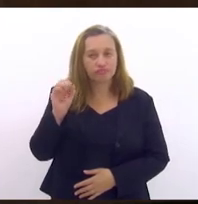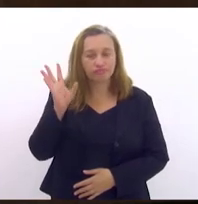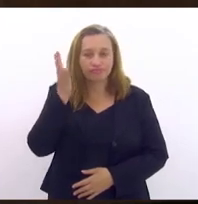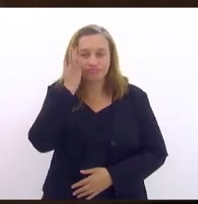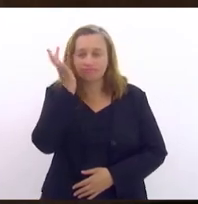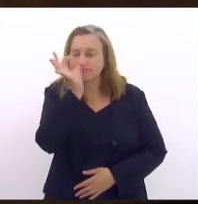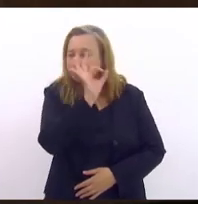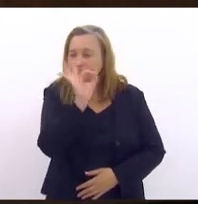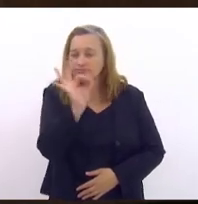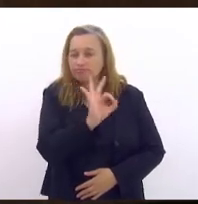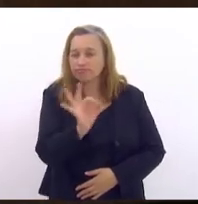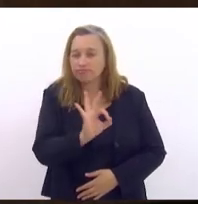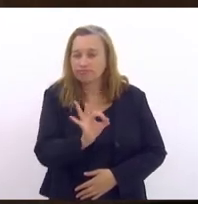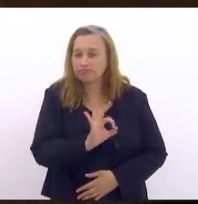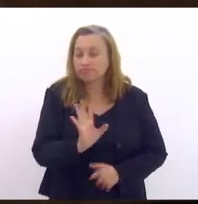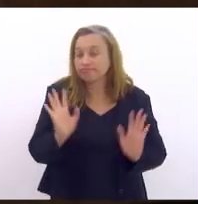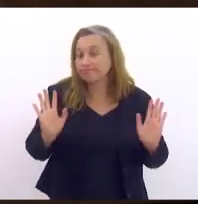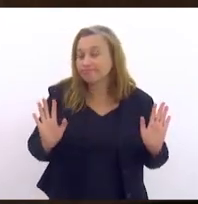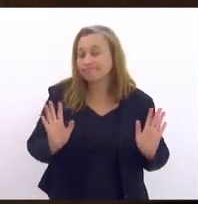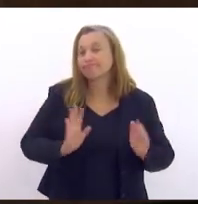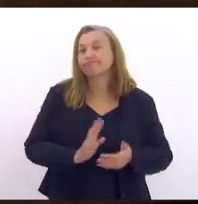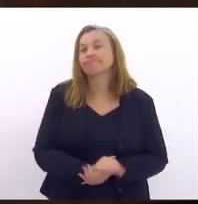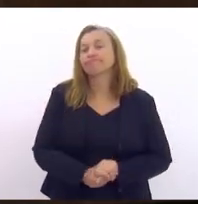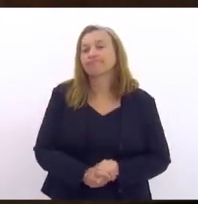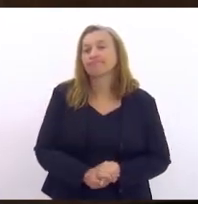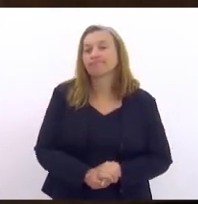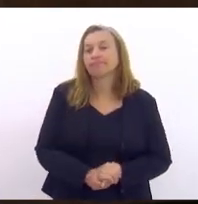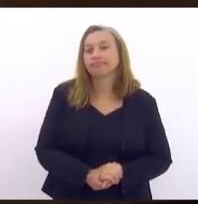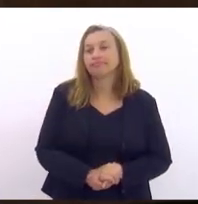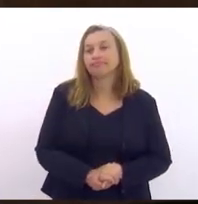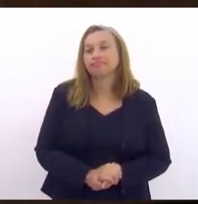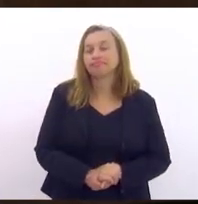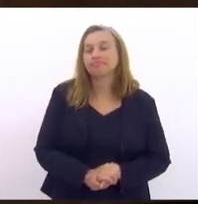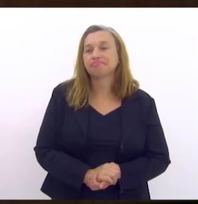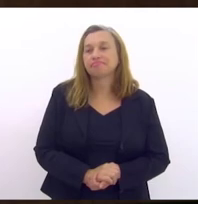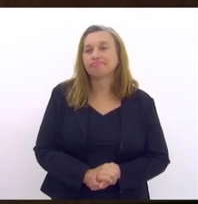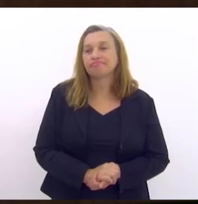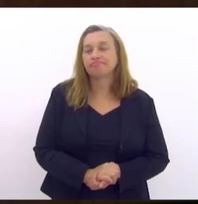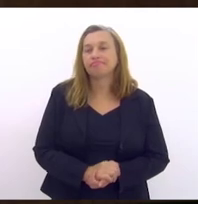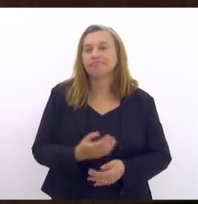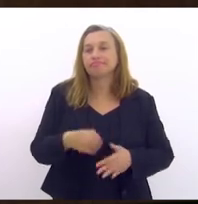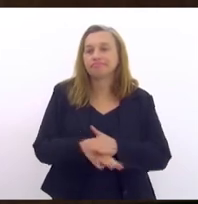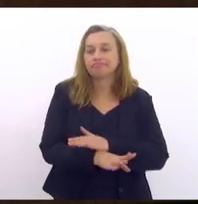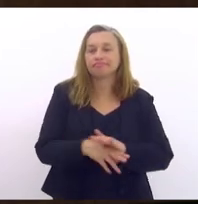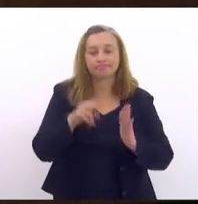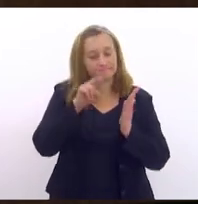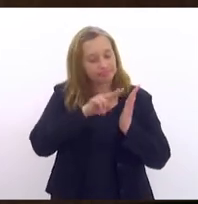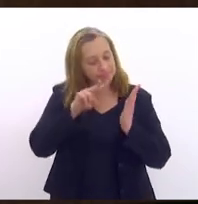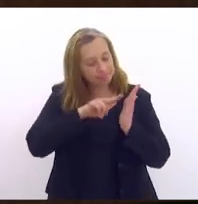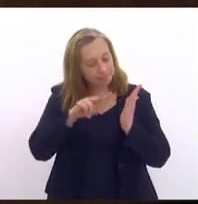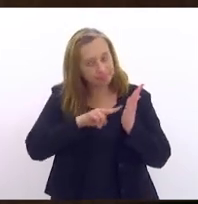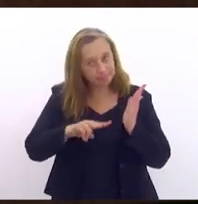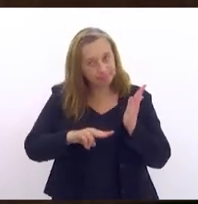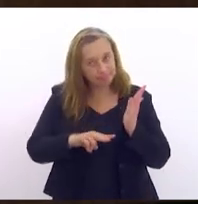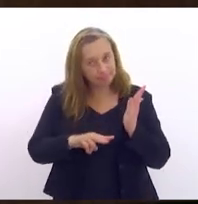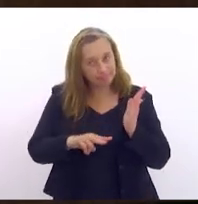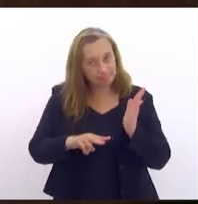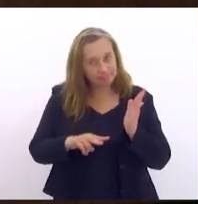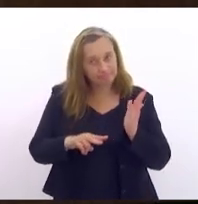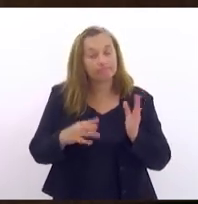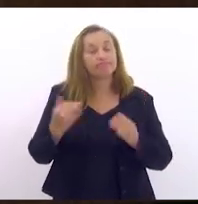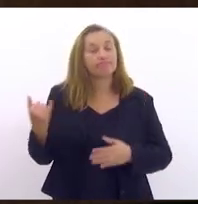entende e vai por aí adiante. Esse hábito de leitura é